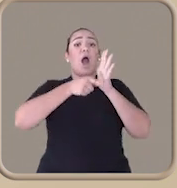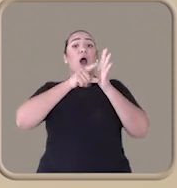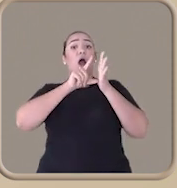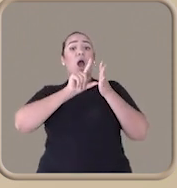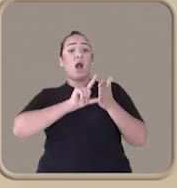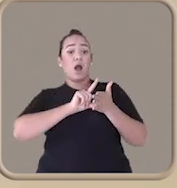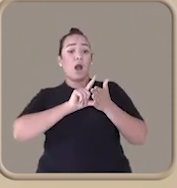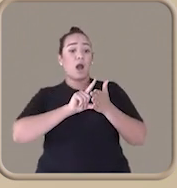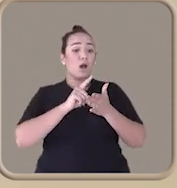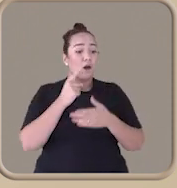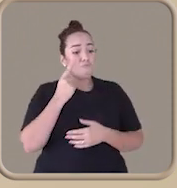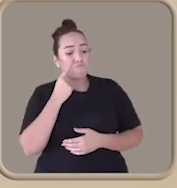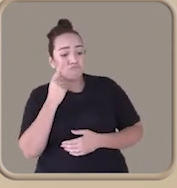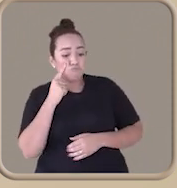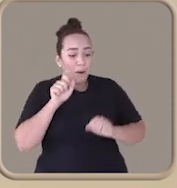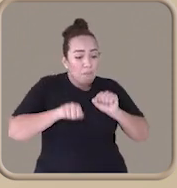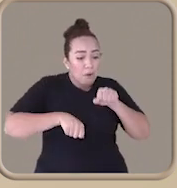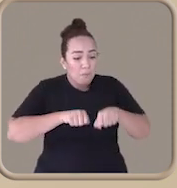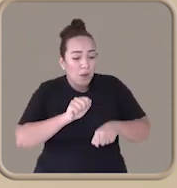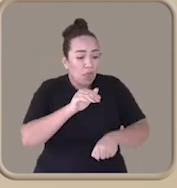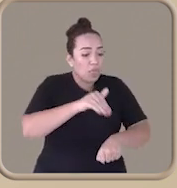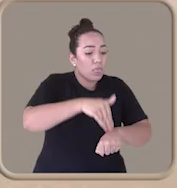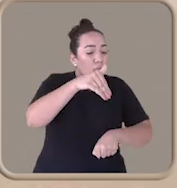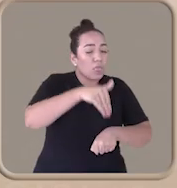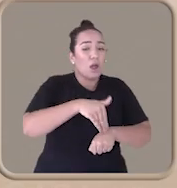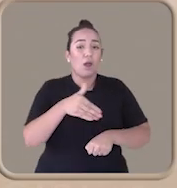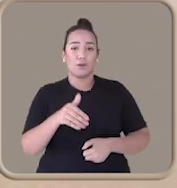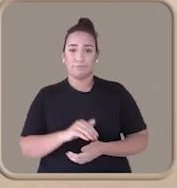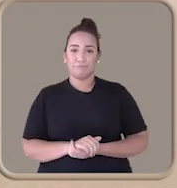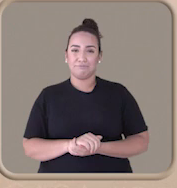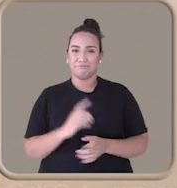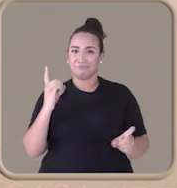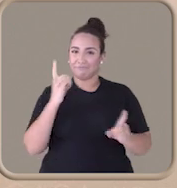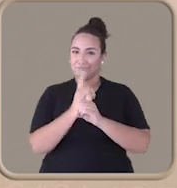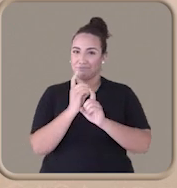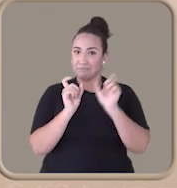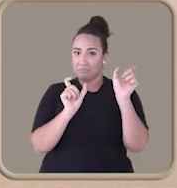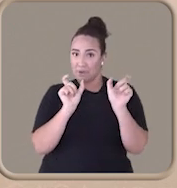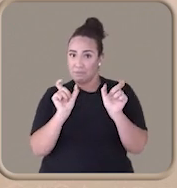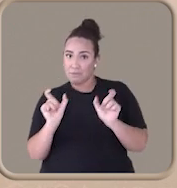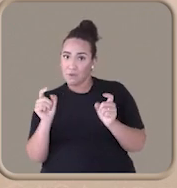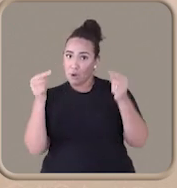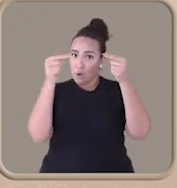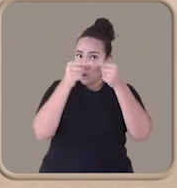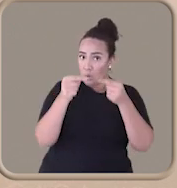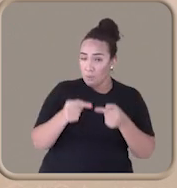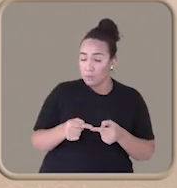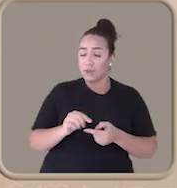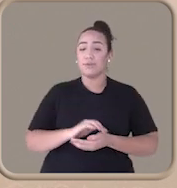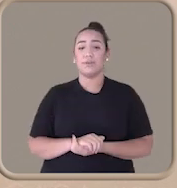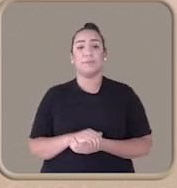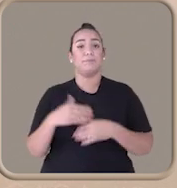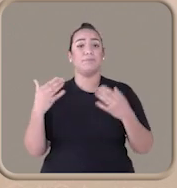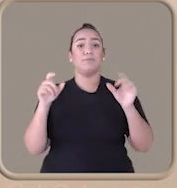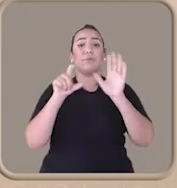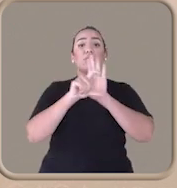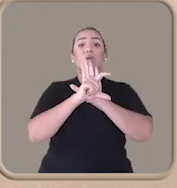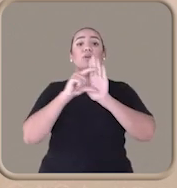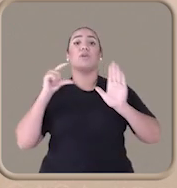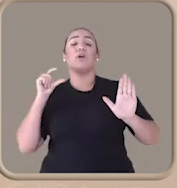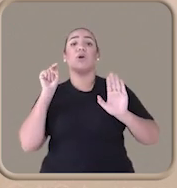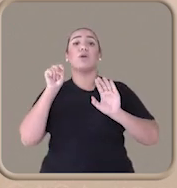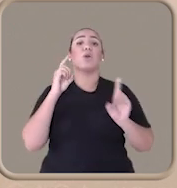muito calculadamente, toca com a pata para ver. Encontrou as rimas? Na estrofe que nós lemos, as rimas